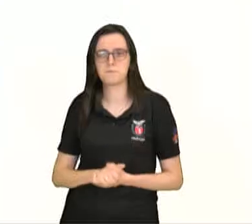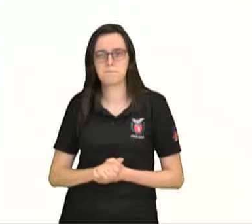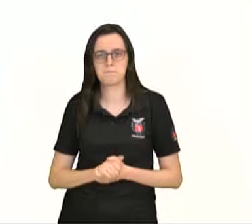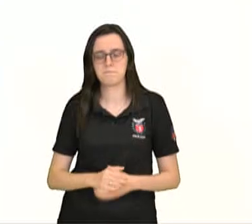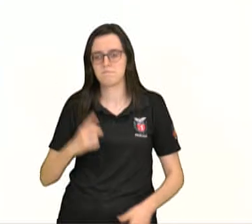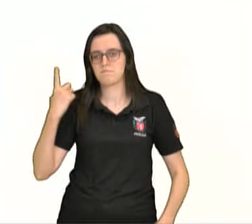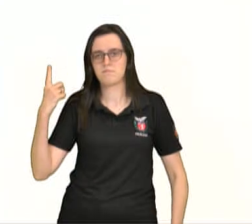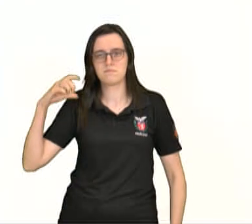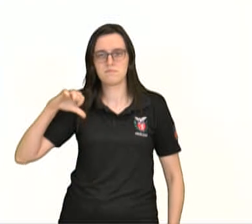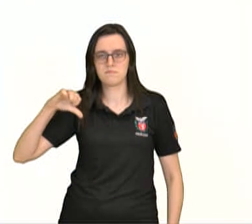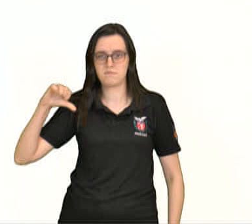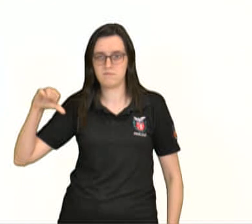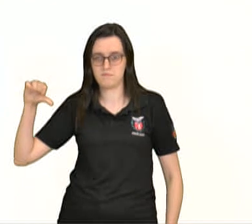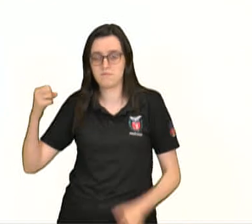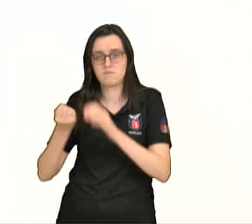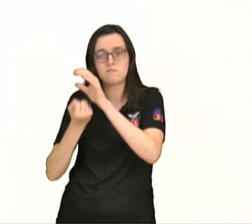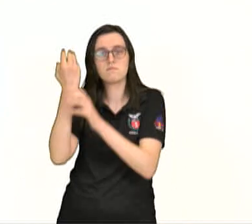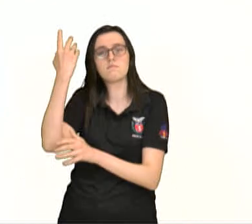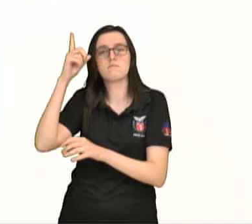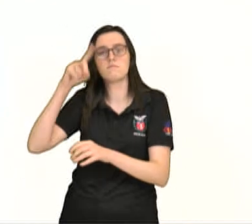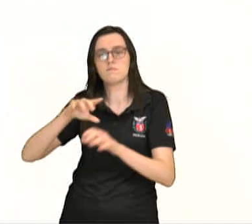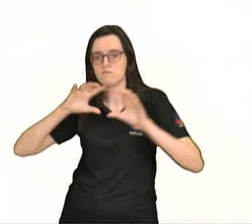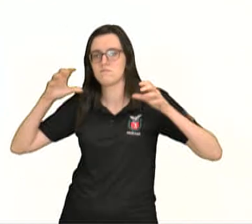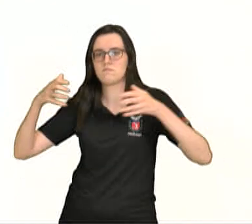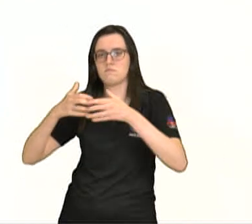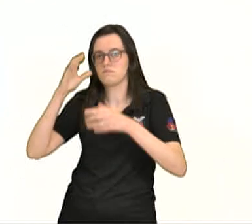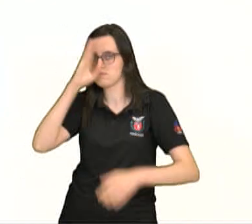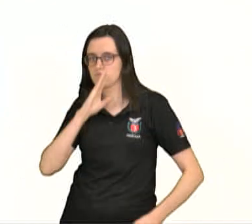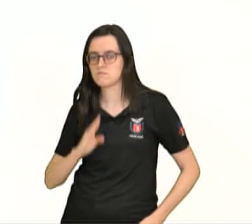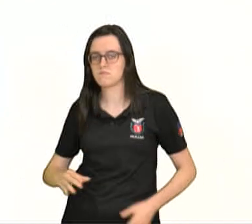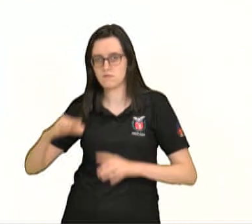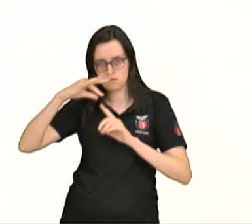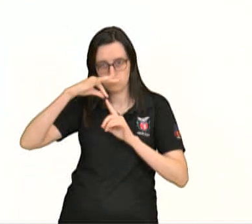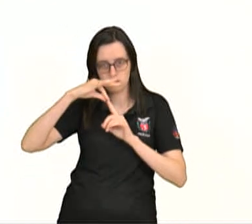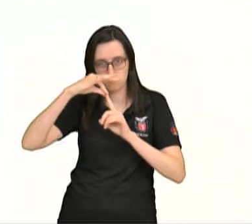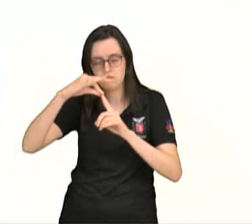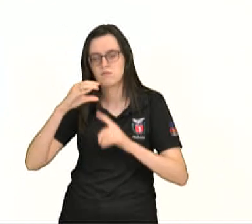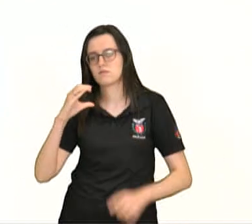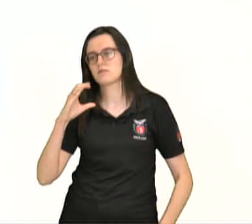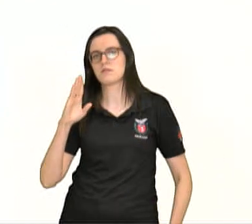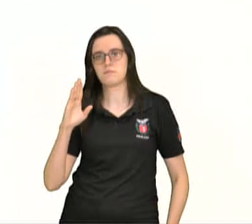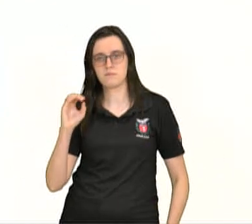Em 1999 foi fundada a Confederação Brasileira de Orientação, a CBO, e em